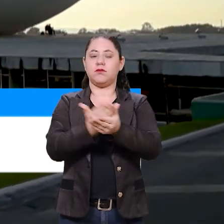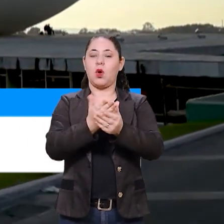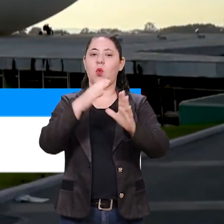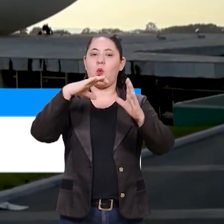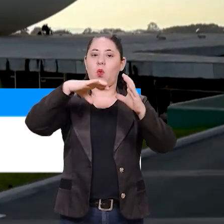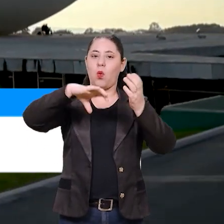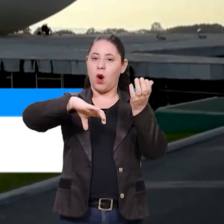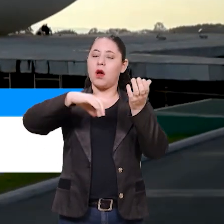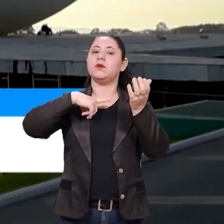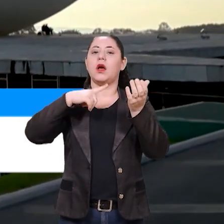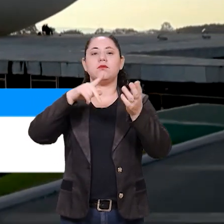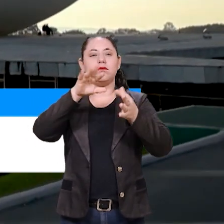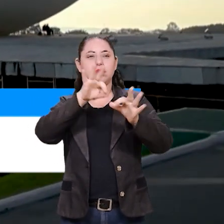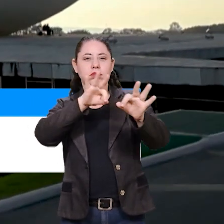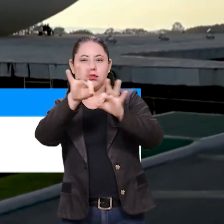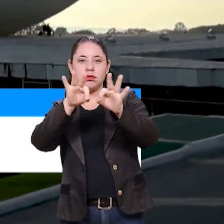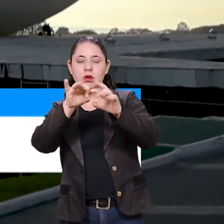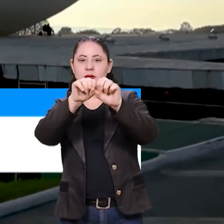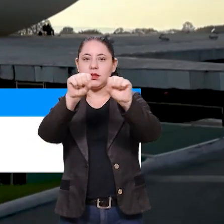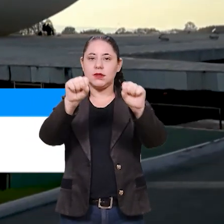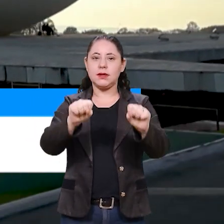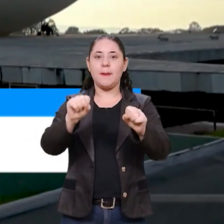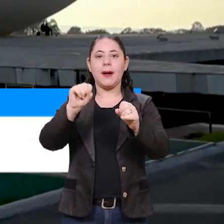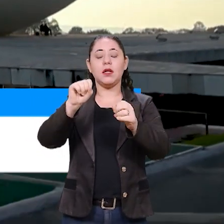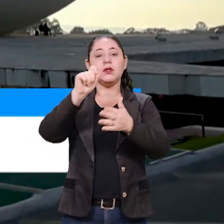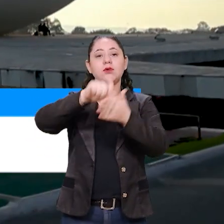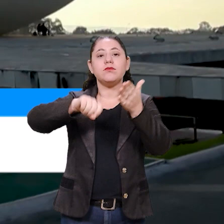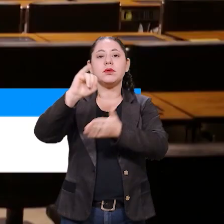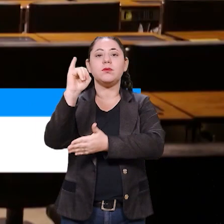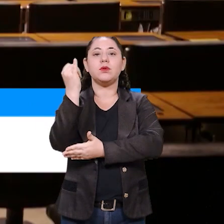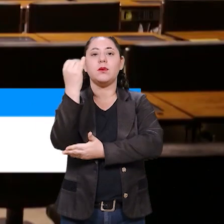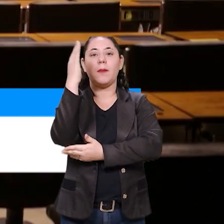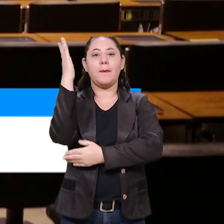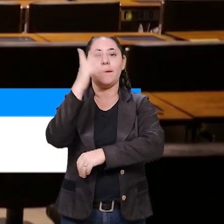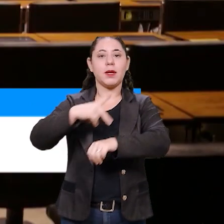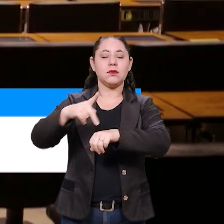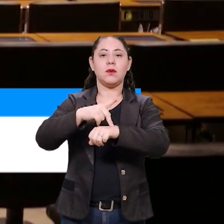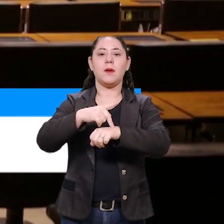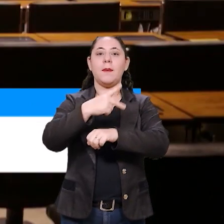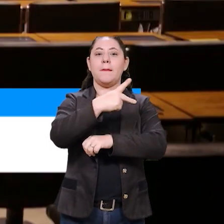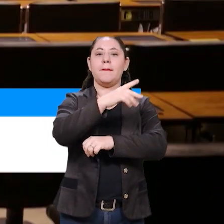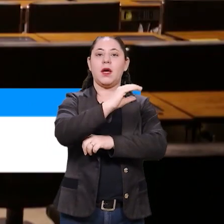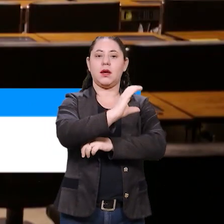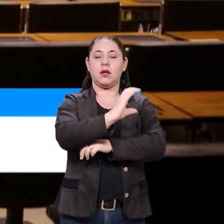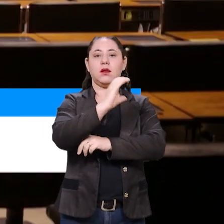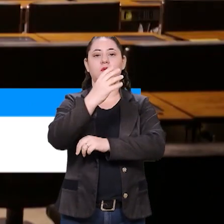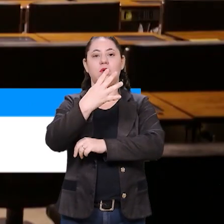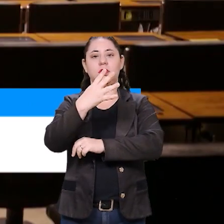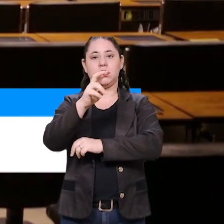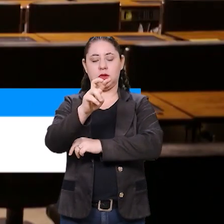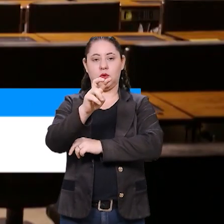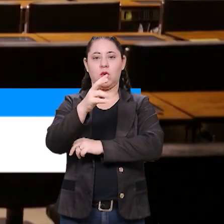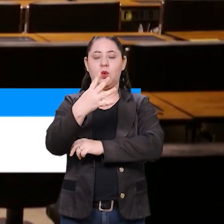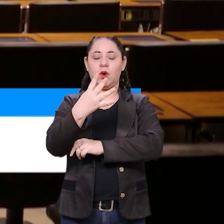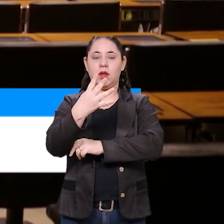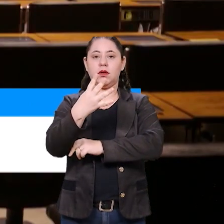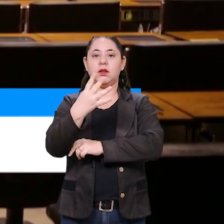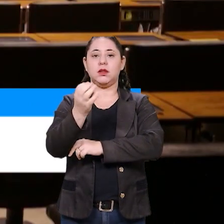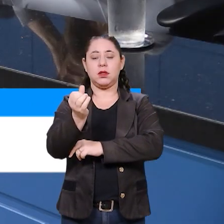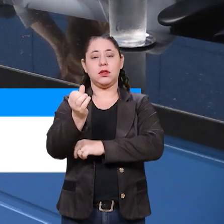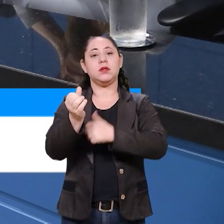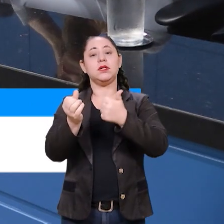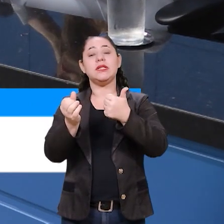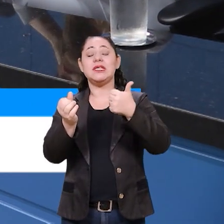atualmente visando a reformulação do sistema tributário brasileiro. As PECs 45, 46 e